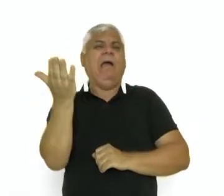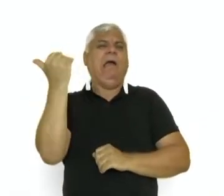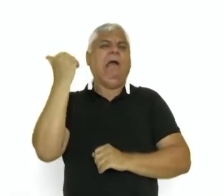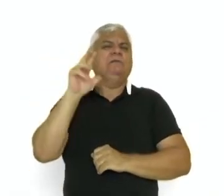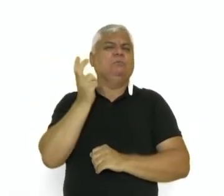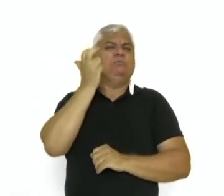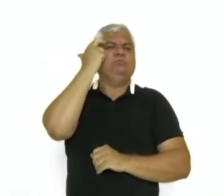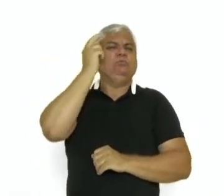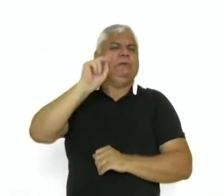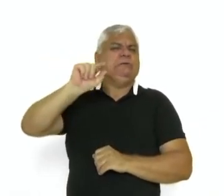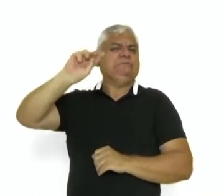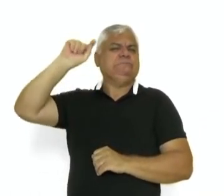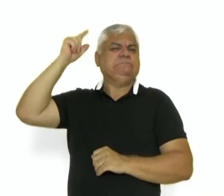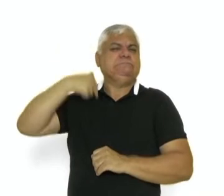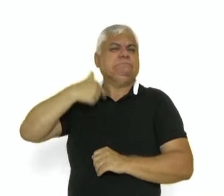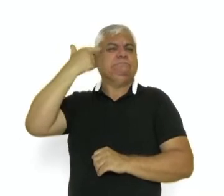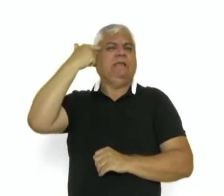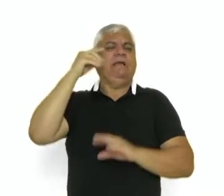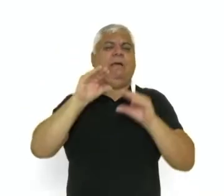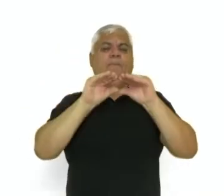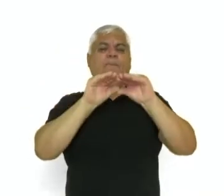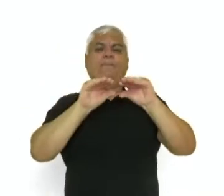que a Terra era plana.